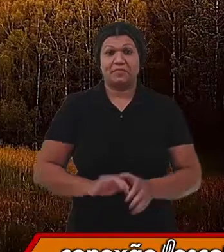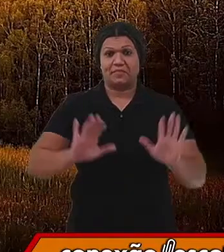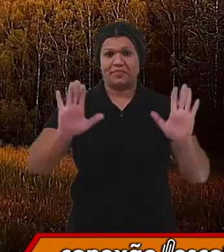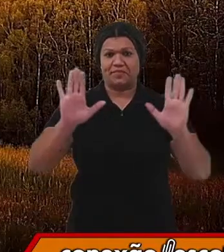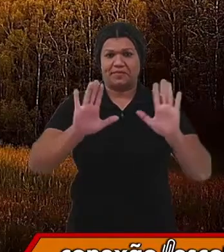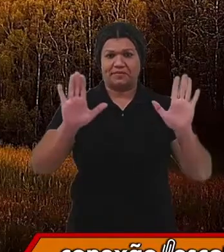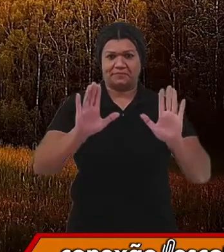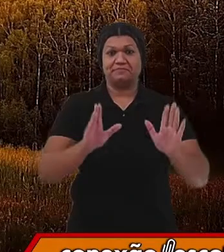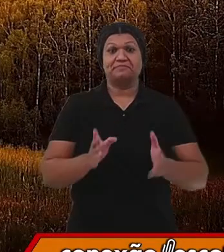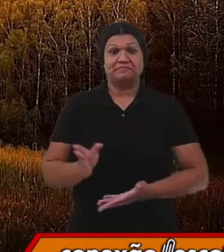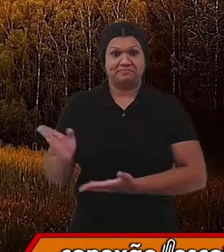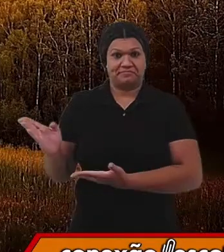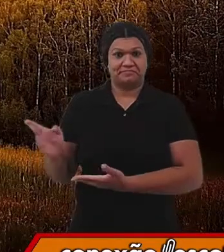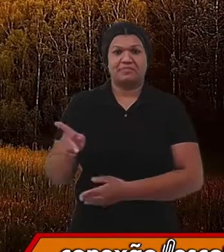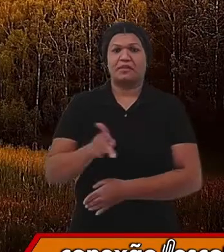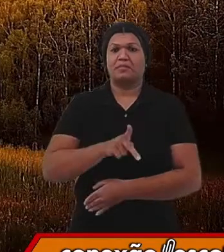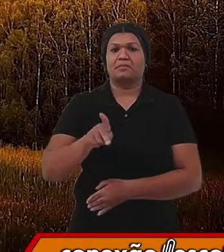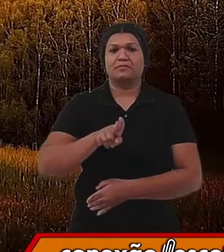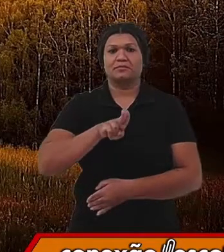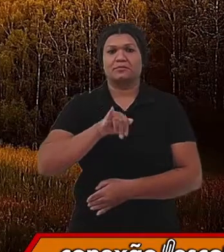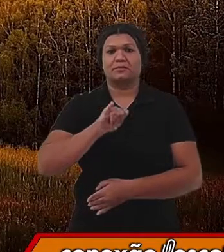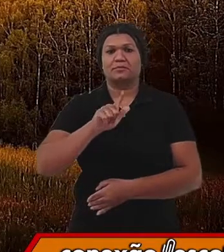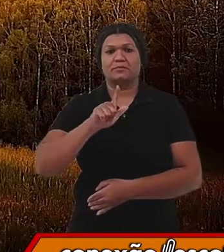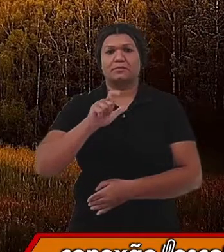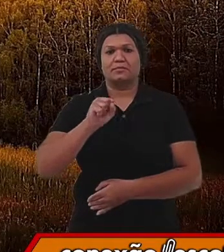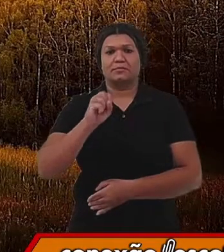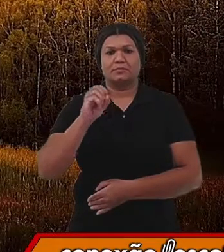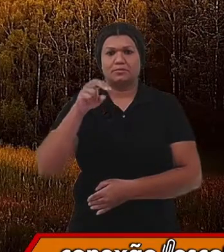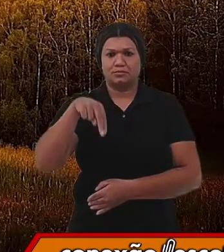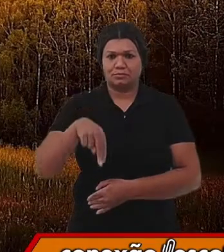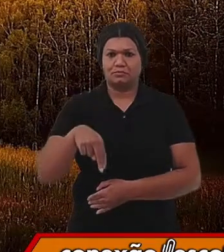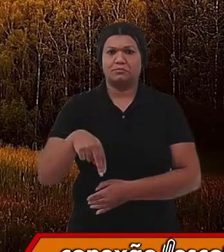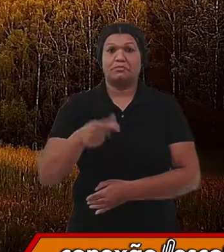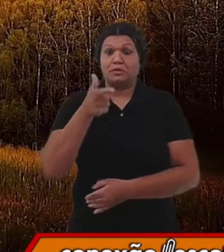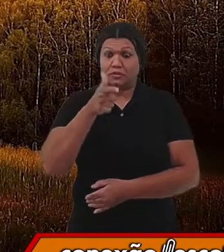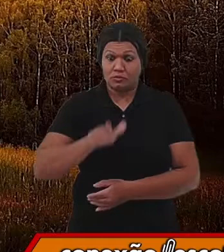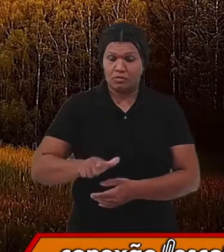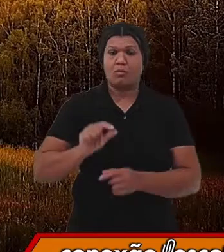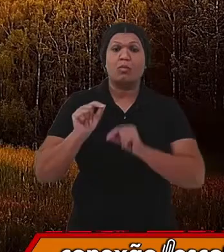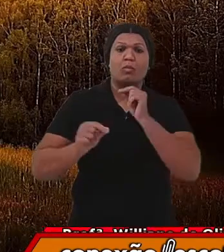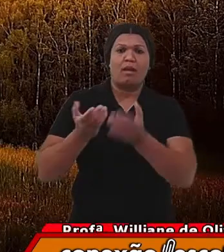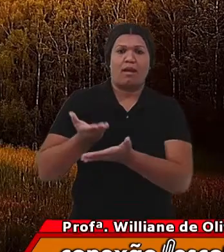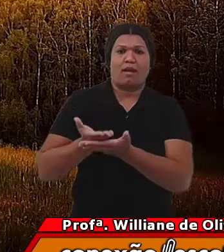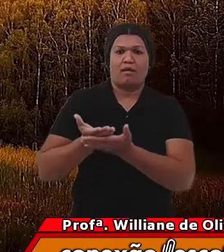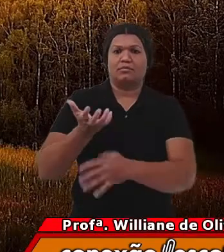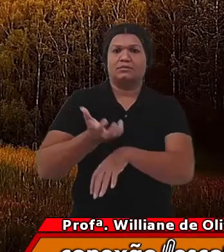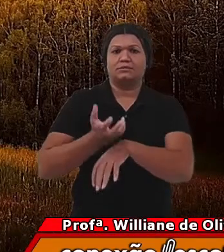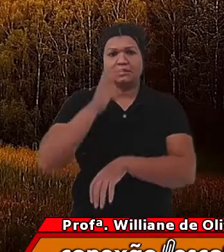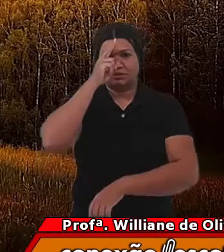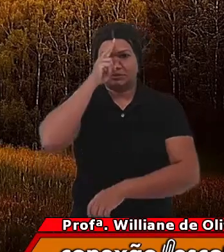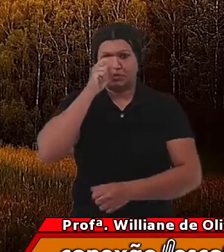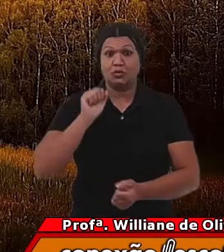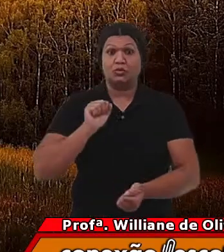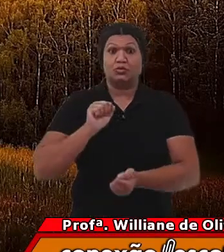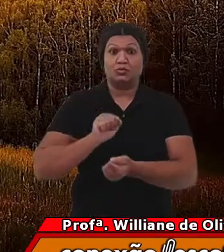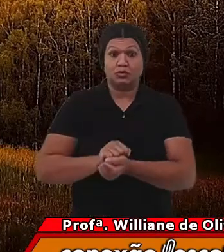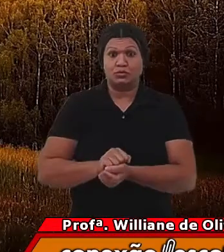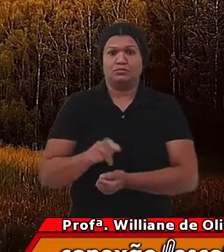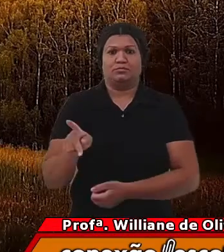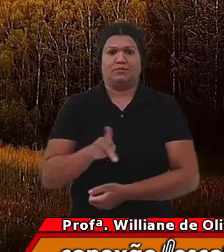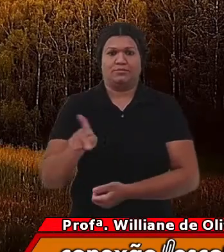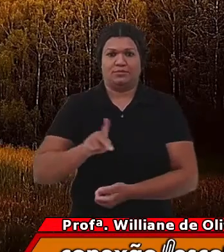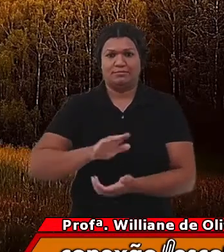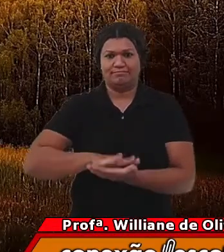Olá, eu sou o professor Wilson Duarte e nós estamos aqui para mais uma aula de História, juntamente com a professora intérprete